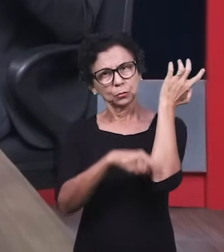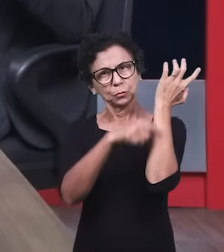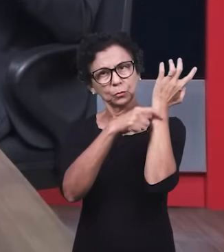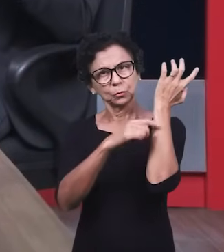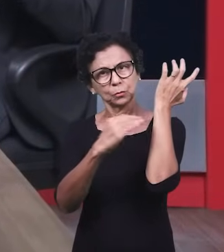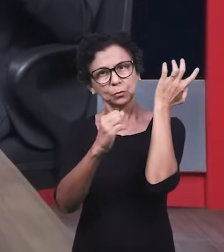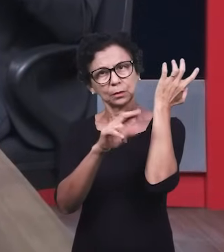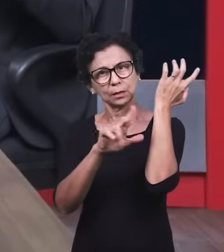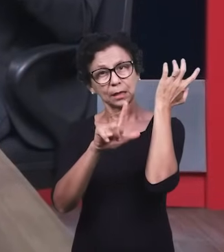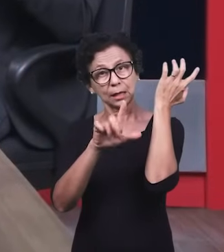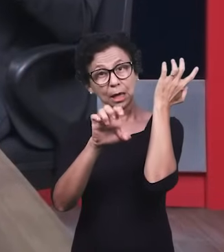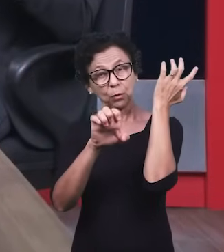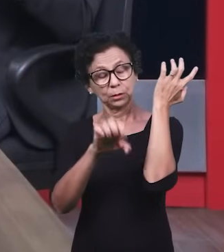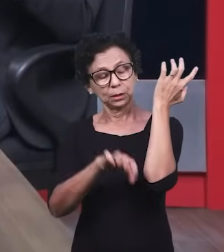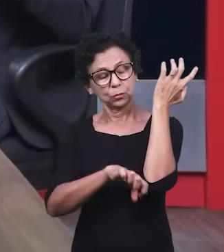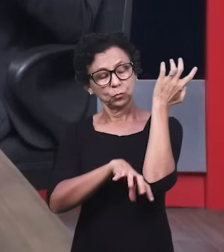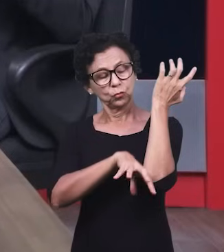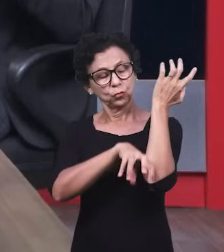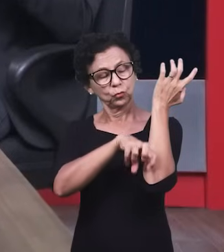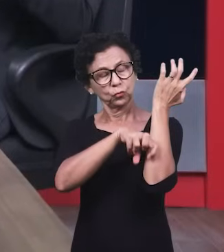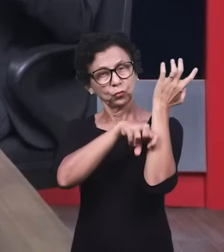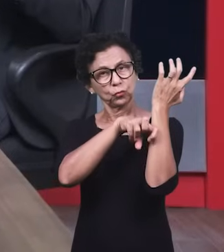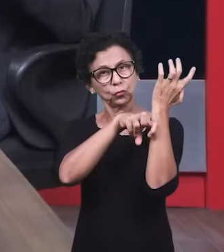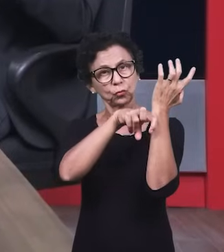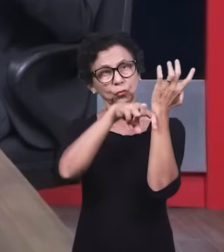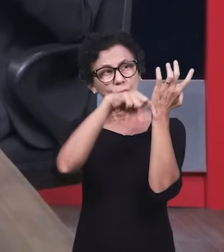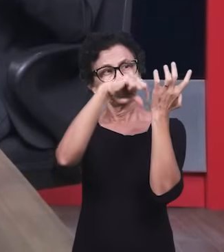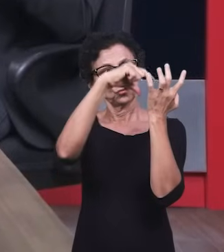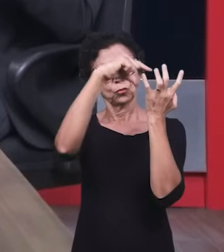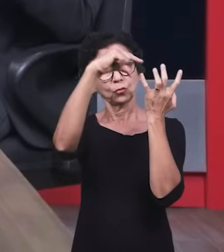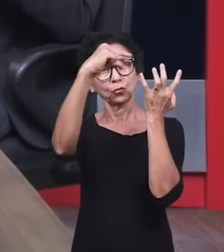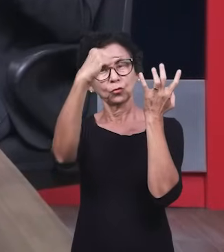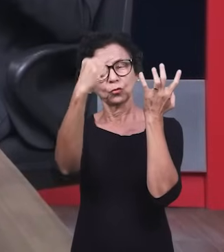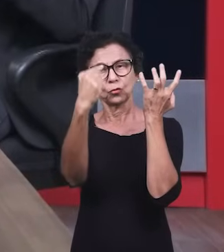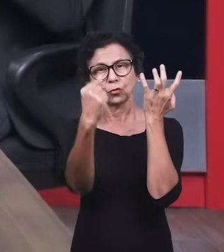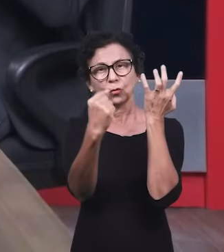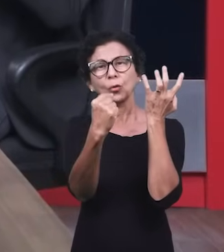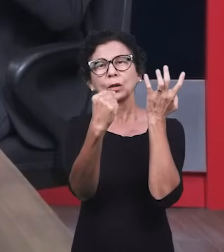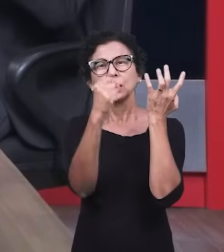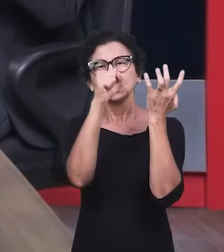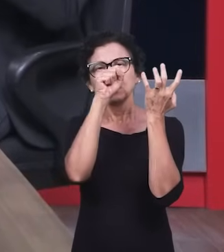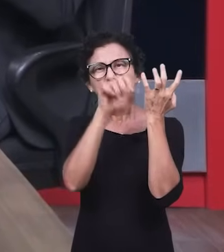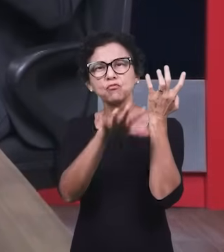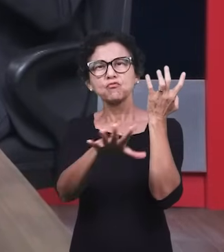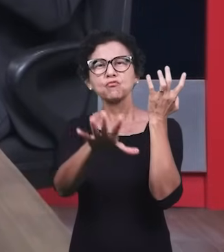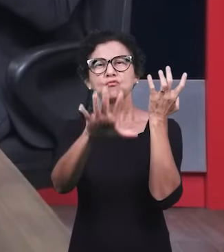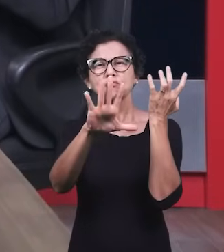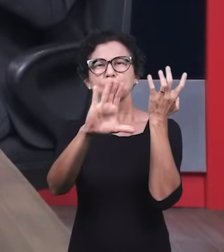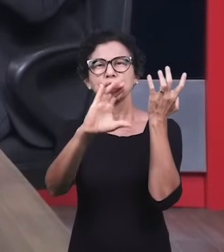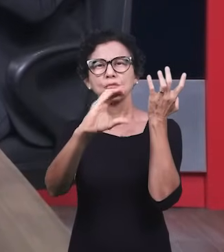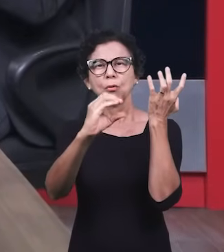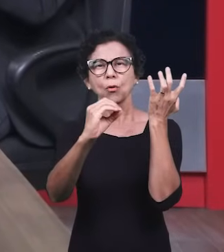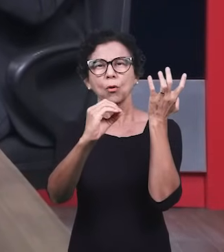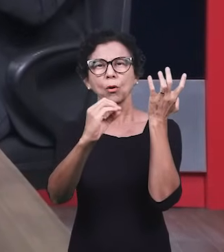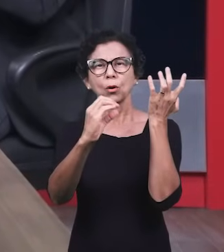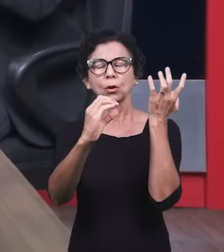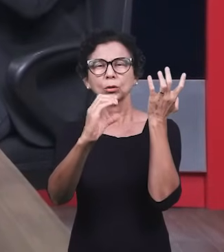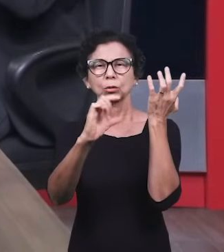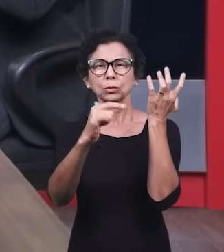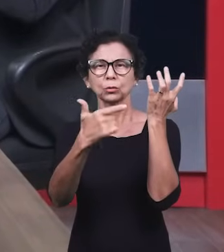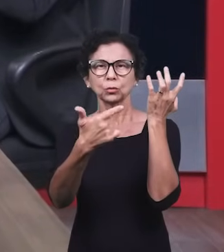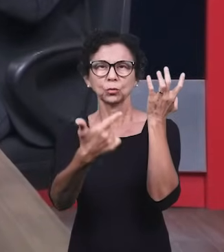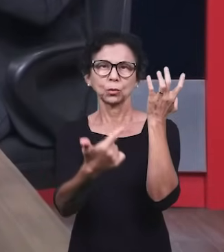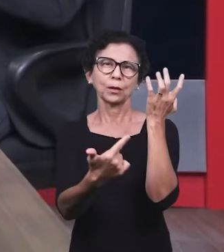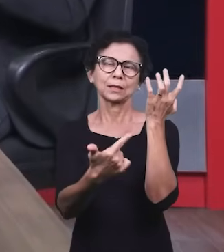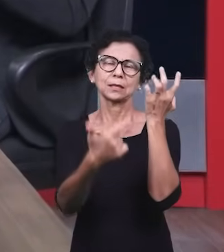alguns textos né que vão trazer para nós essa abordagem eh de como que a planta ela se estabelece né